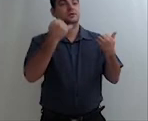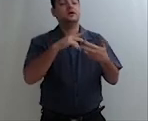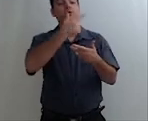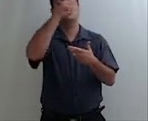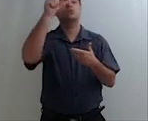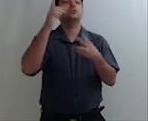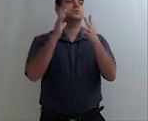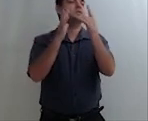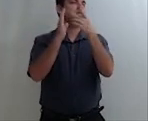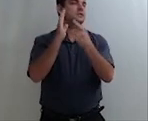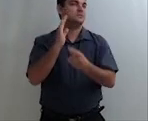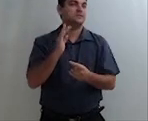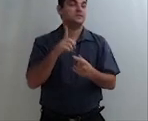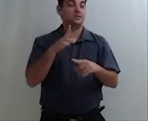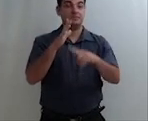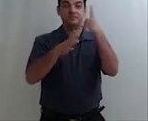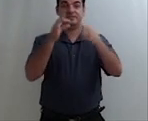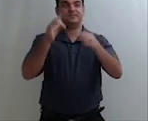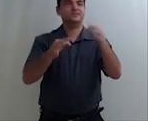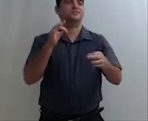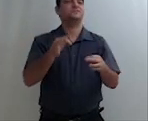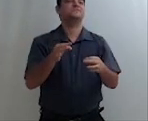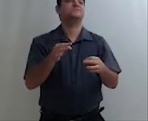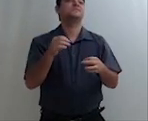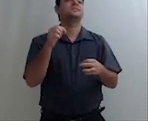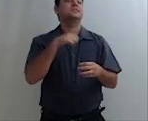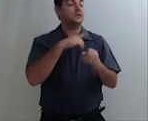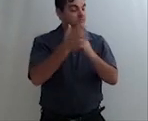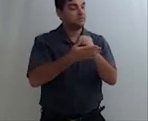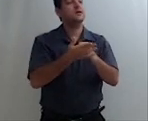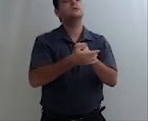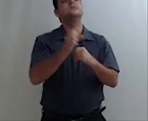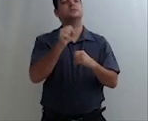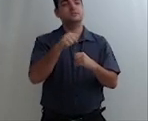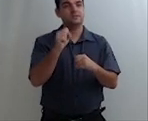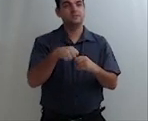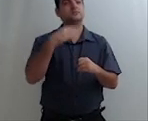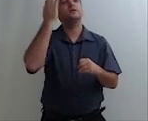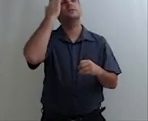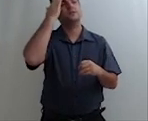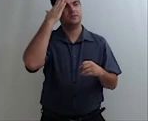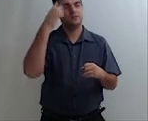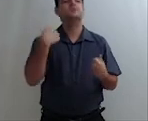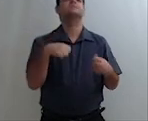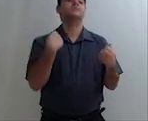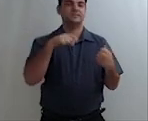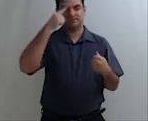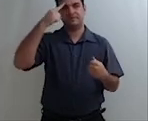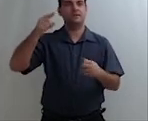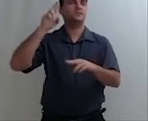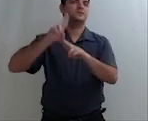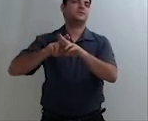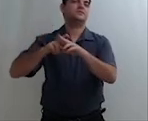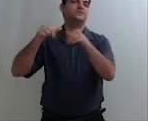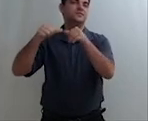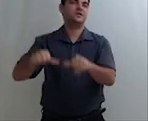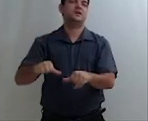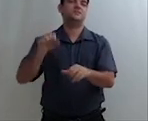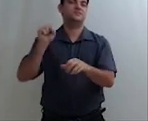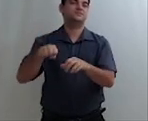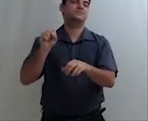decisão de primeiro grau que apresenta fundamentação suficiente para justificar a a prisão